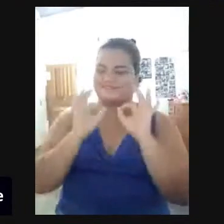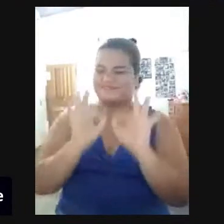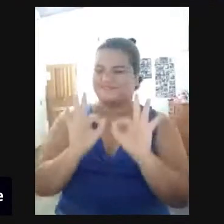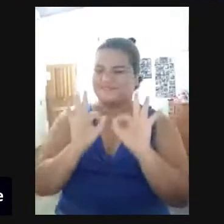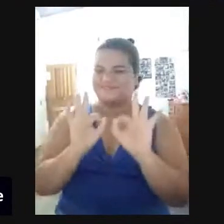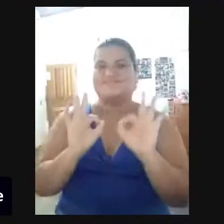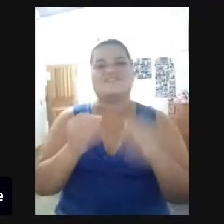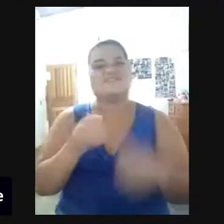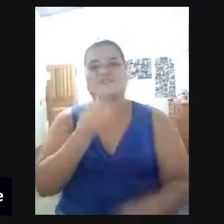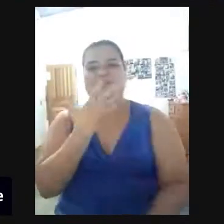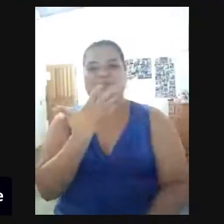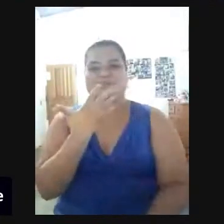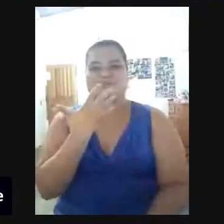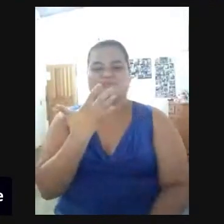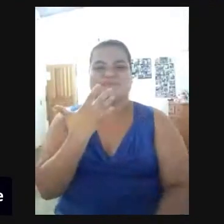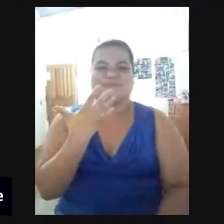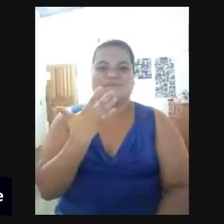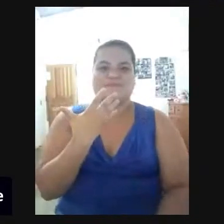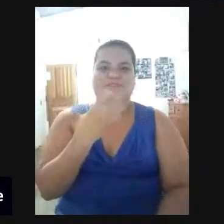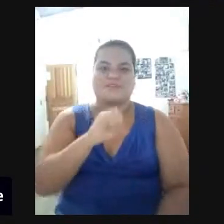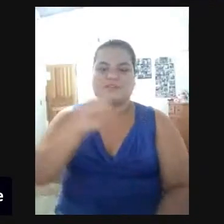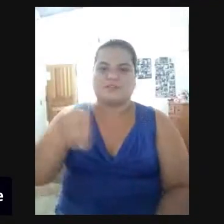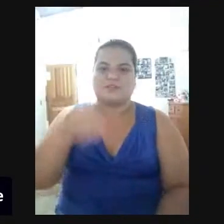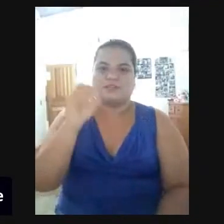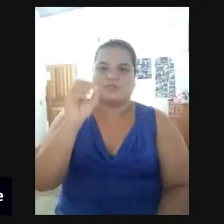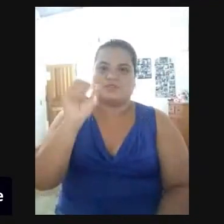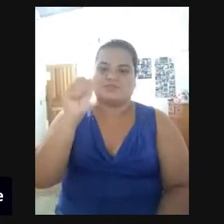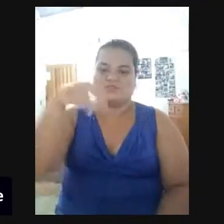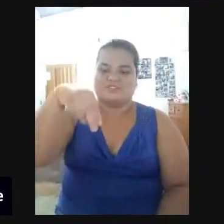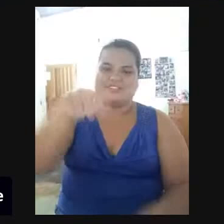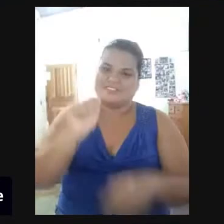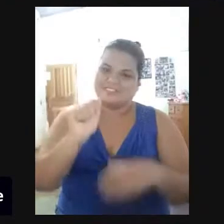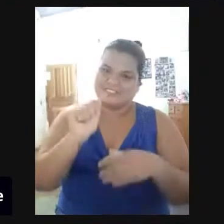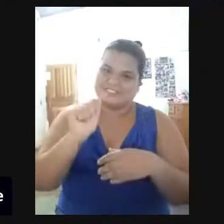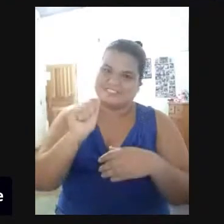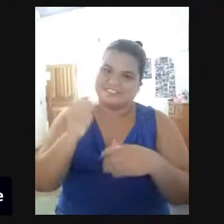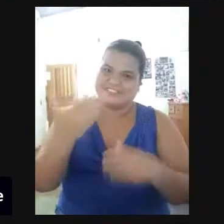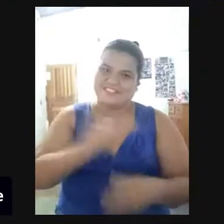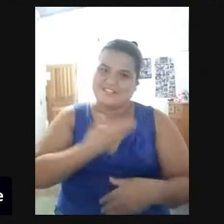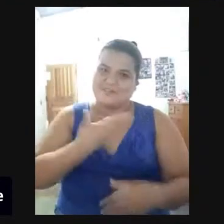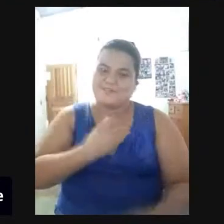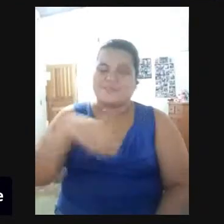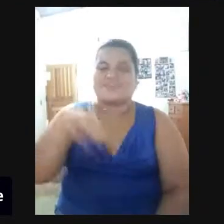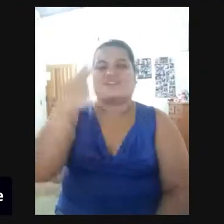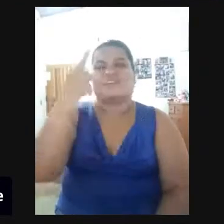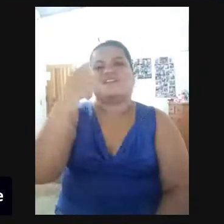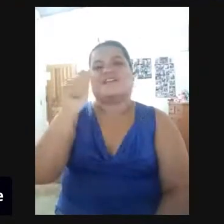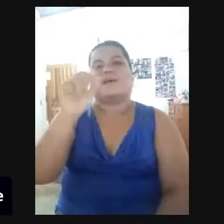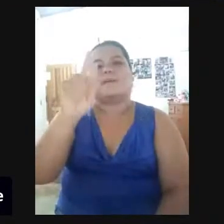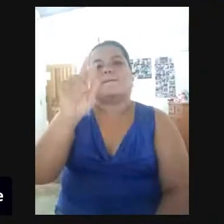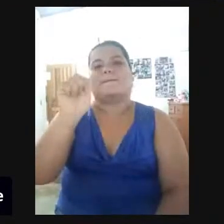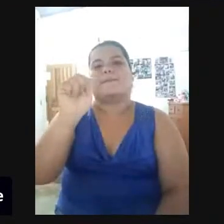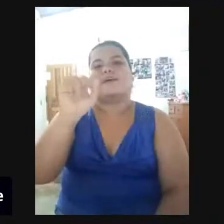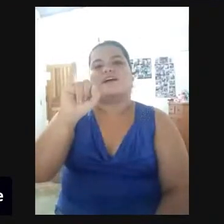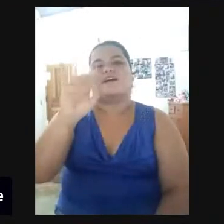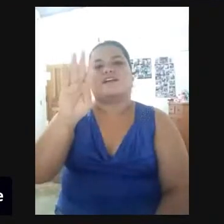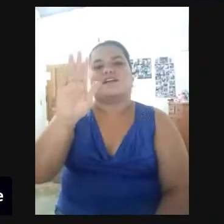bom. Joana, que é da minha terra, Paraíba. Um beijo para essa terra linda que eu